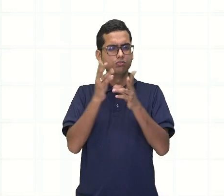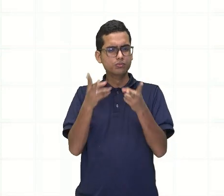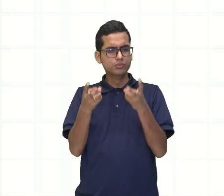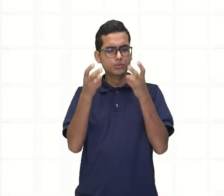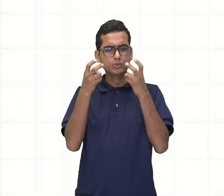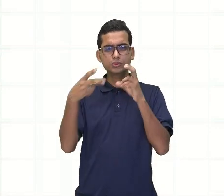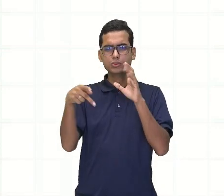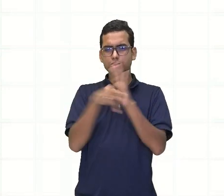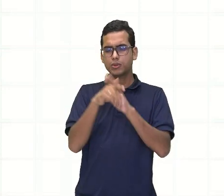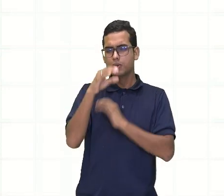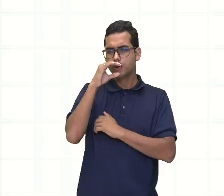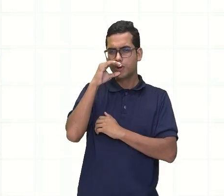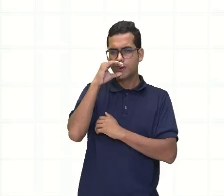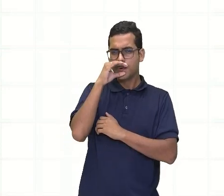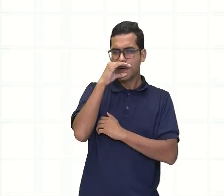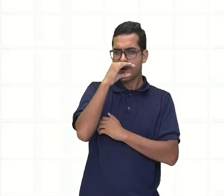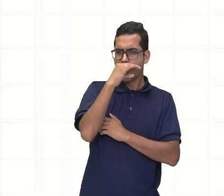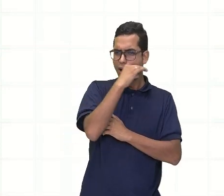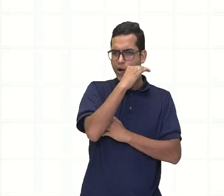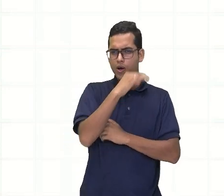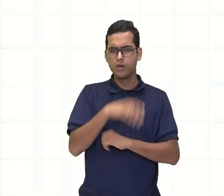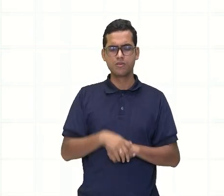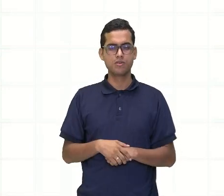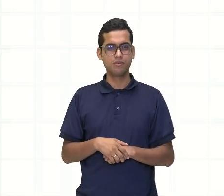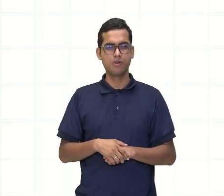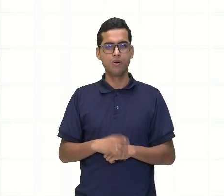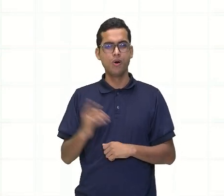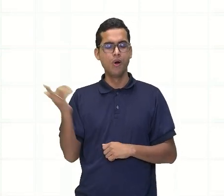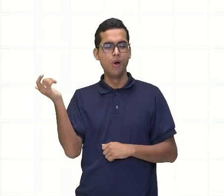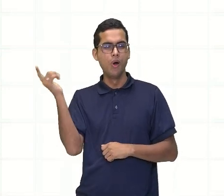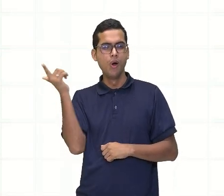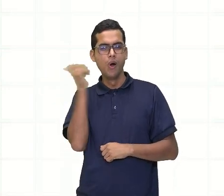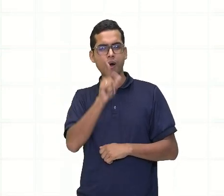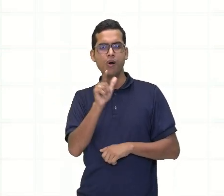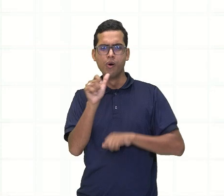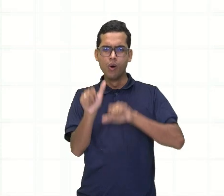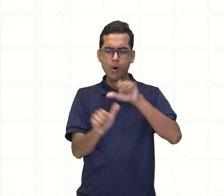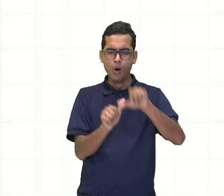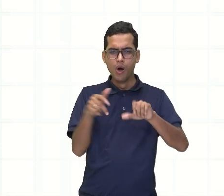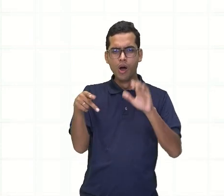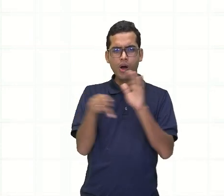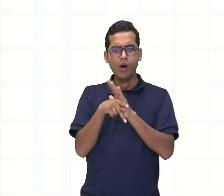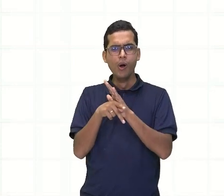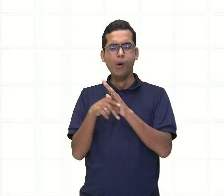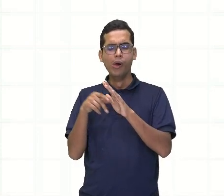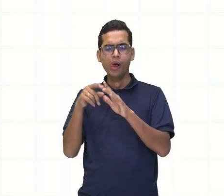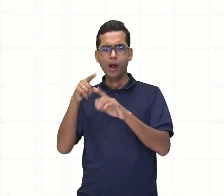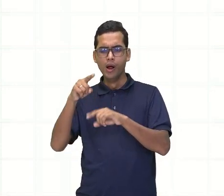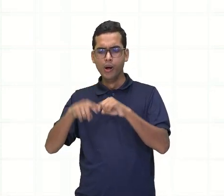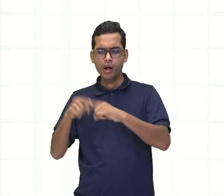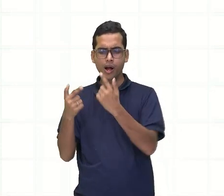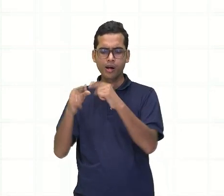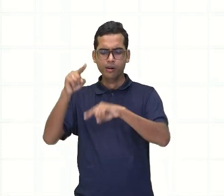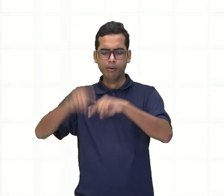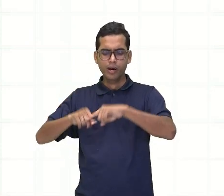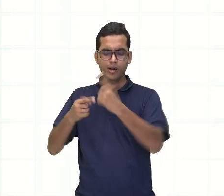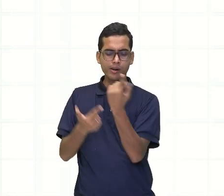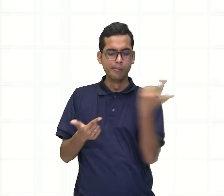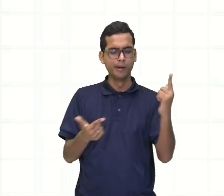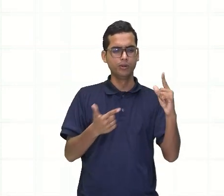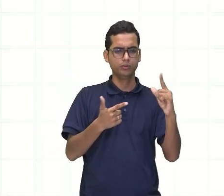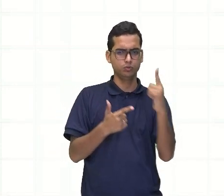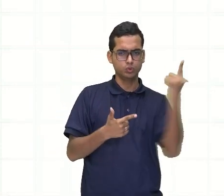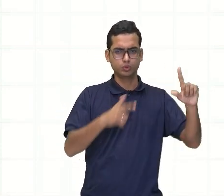o calor é algo que é transferido de um corpo para outro, de uma matéria para